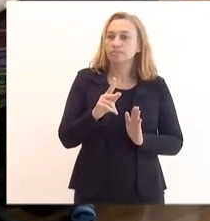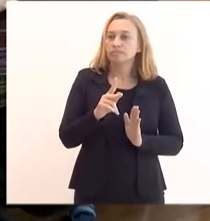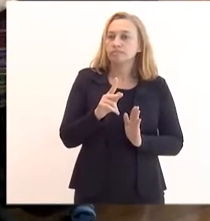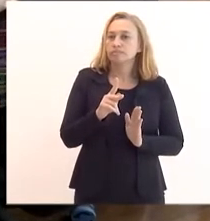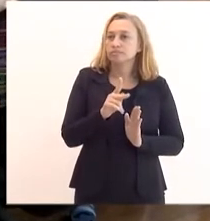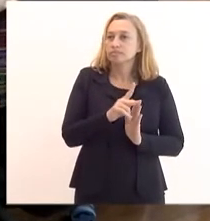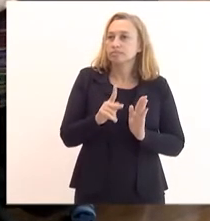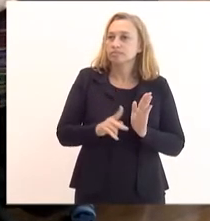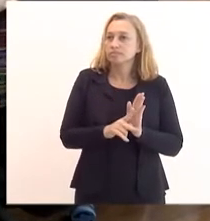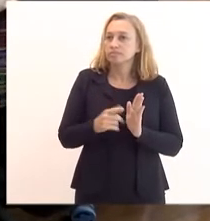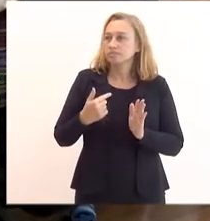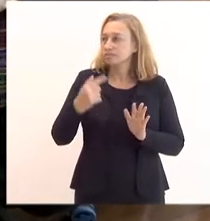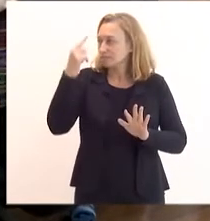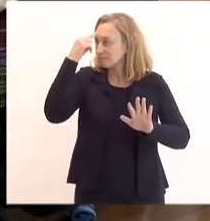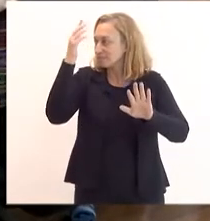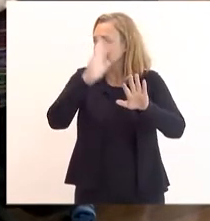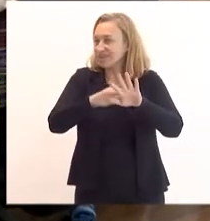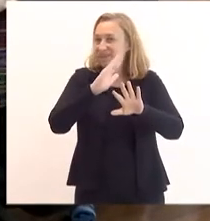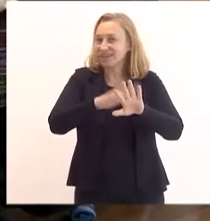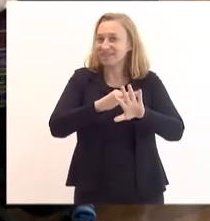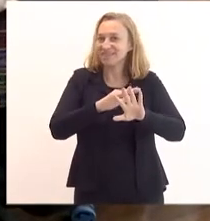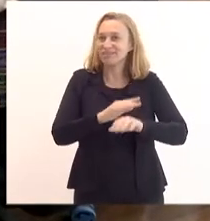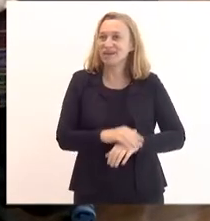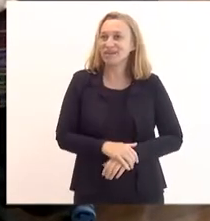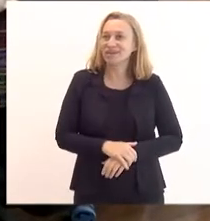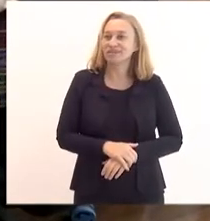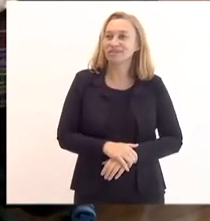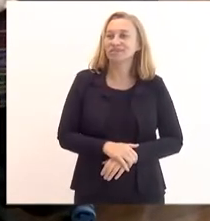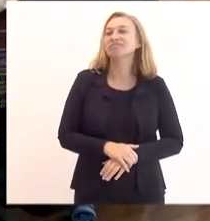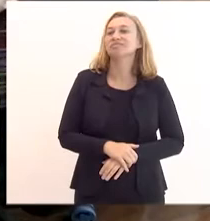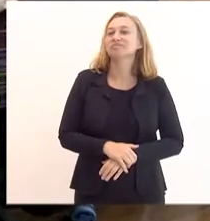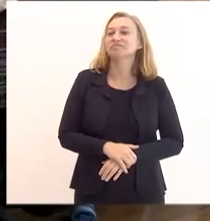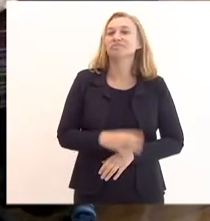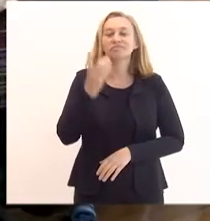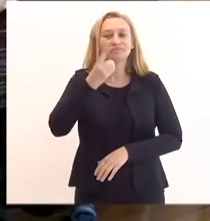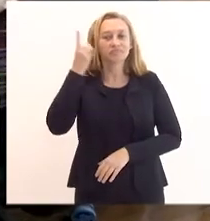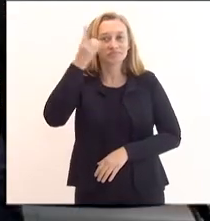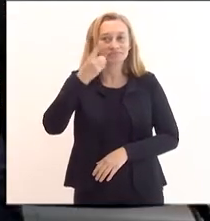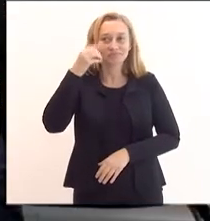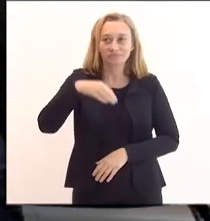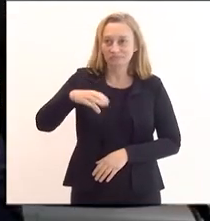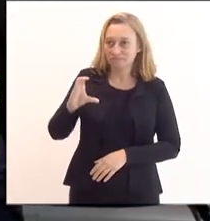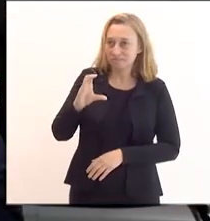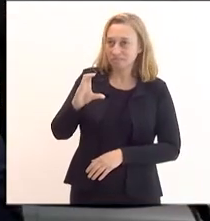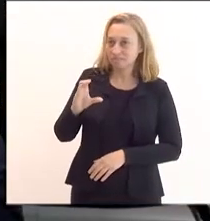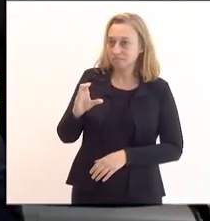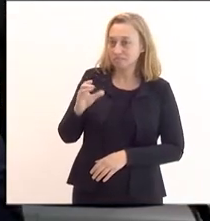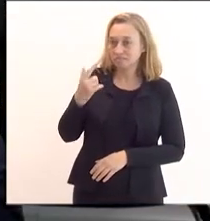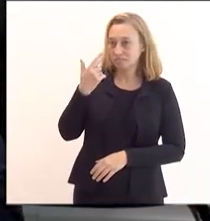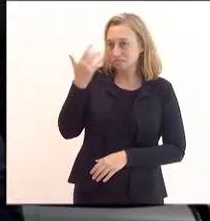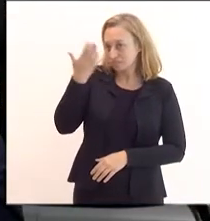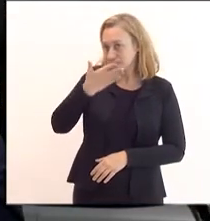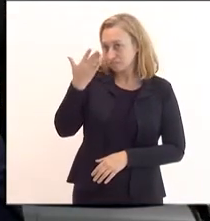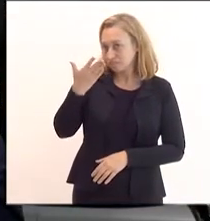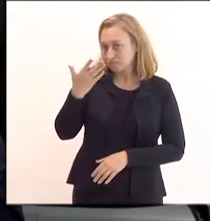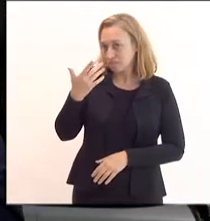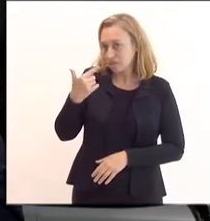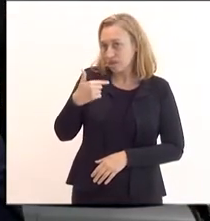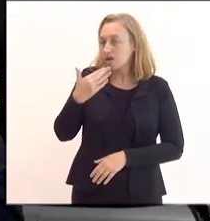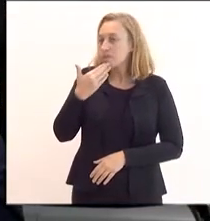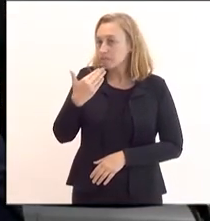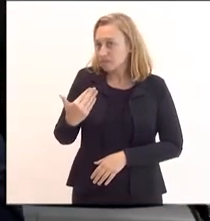discordo ideologicamente, que é o projeto do deputado Mink, e não tenho tido essa postura de pedir vista nos projetos que